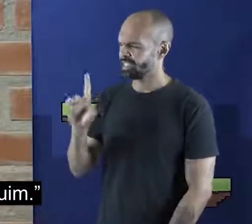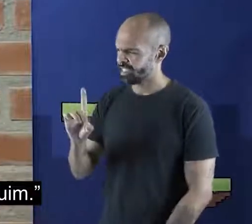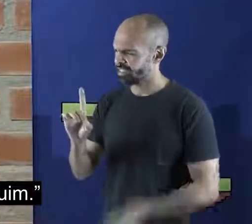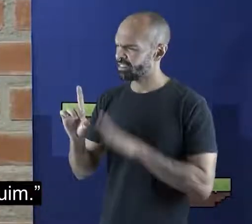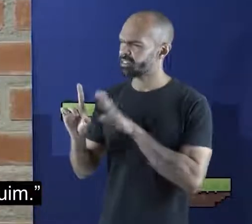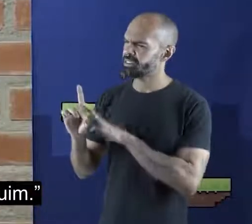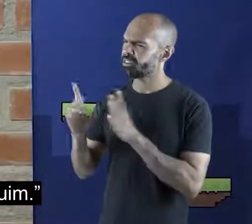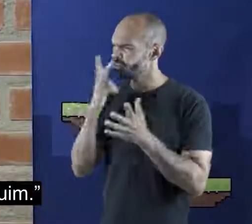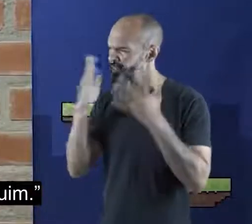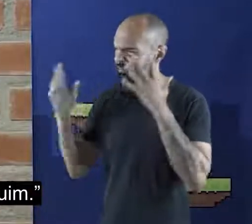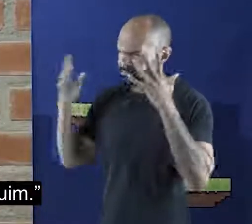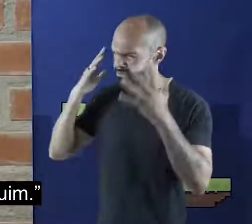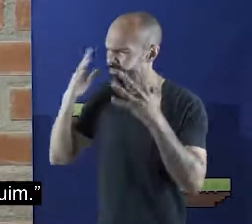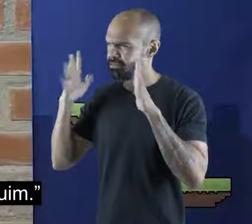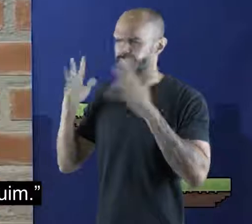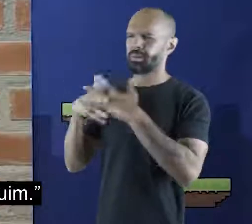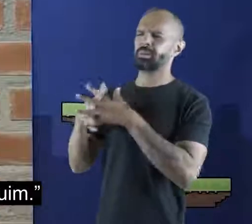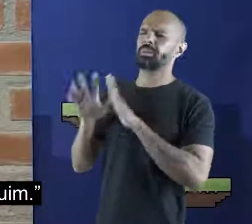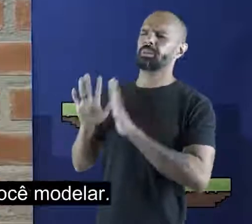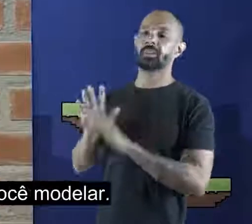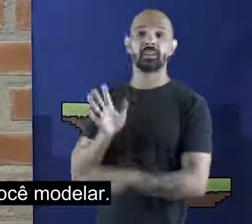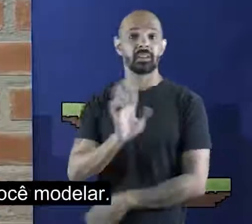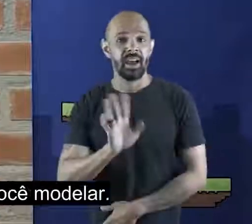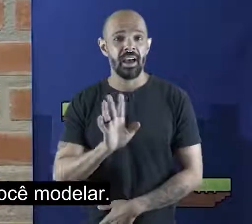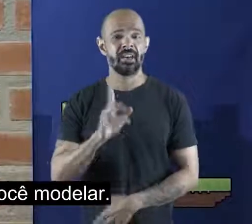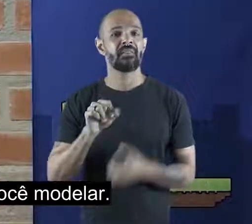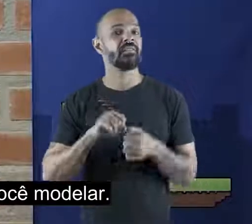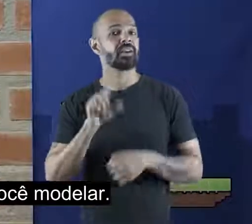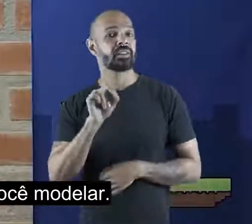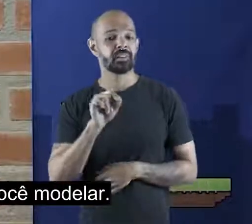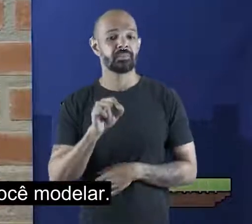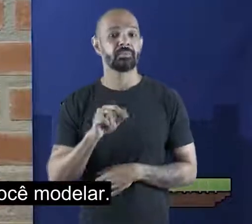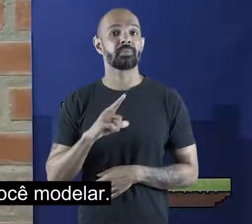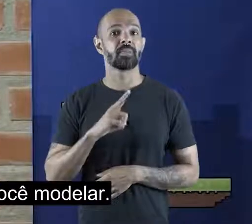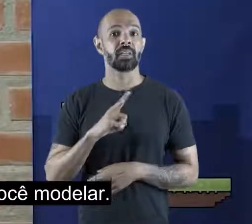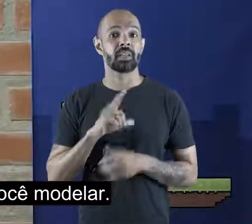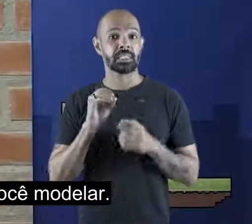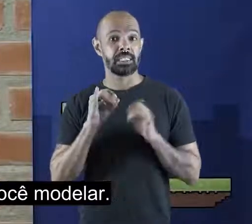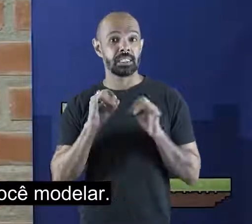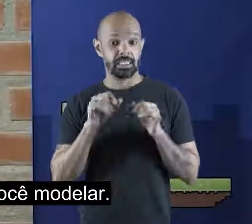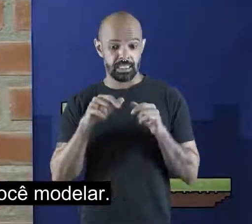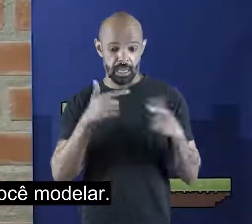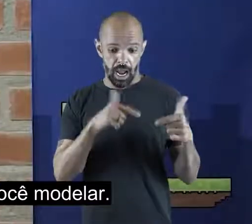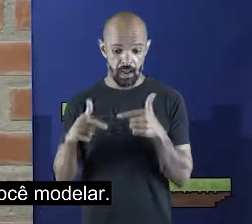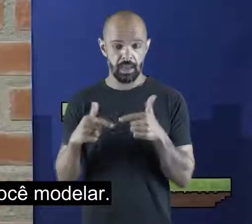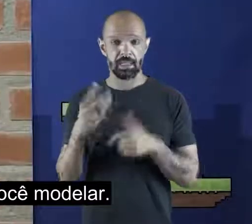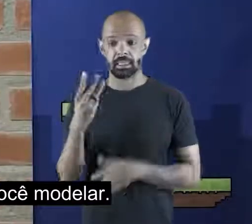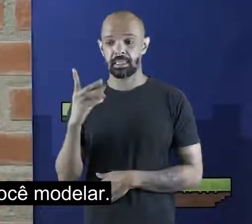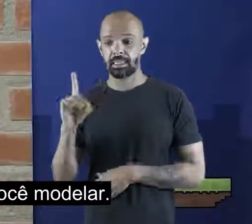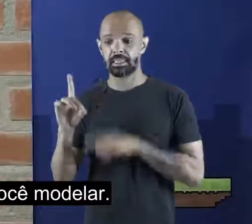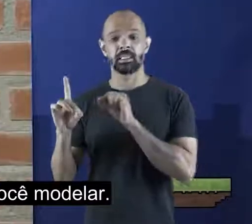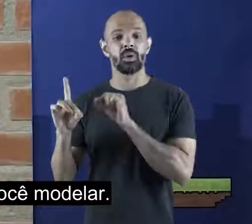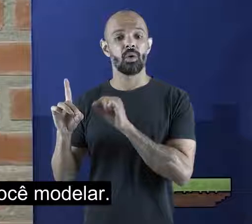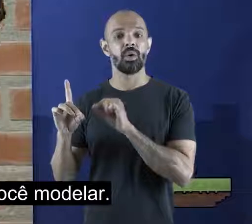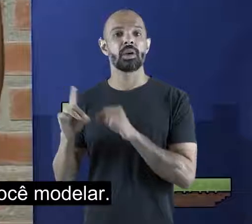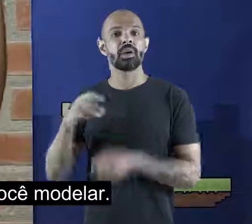modelador 3D, deu ruim. Não. Basta o seguinte, o ato de você trabalhar com 3D é o ato de